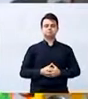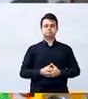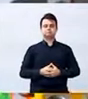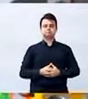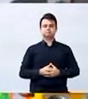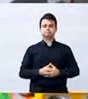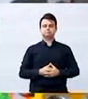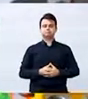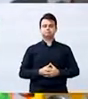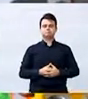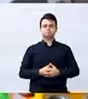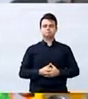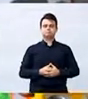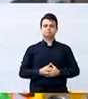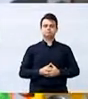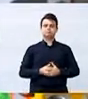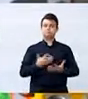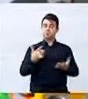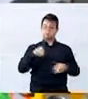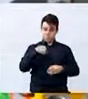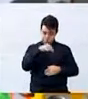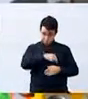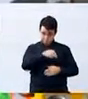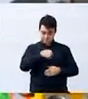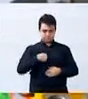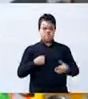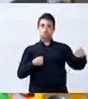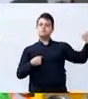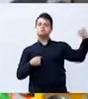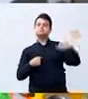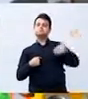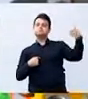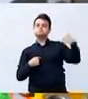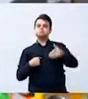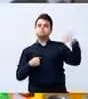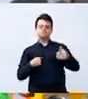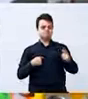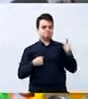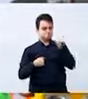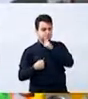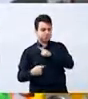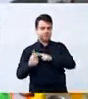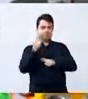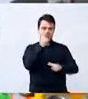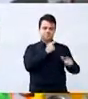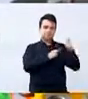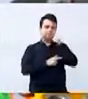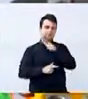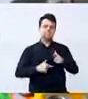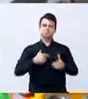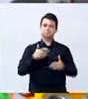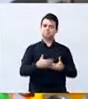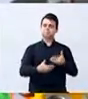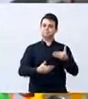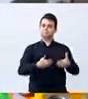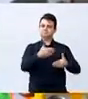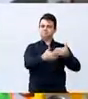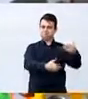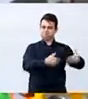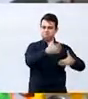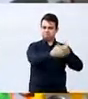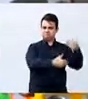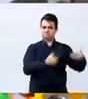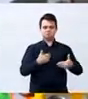mais. Cada vez que eu vinha aqui eu treinava um pouco mais. Eu fui melhorando de pouquinho em pouquinho.